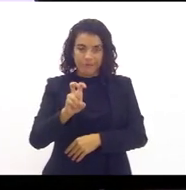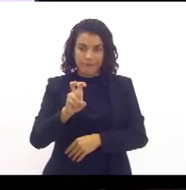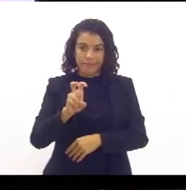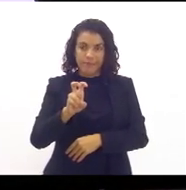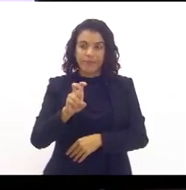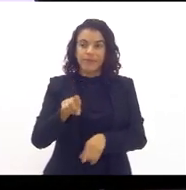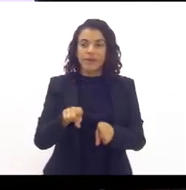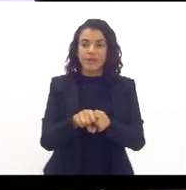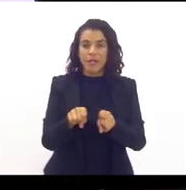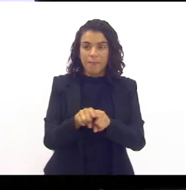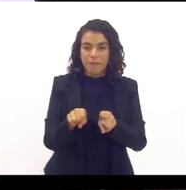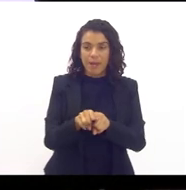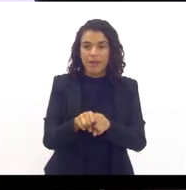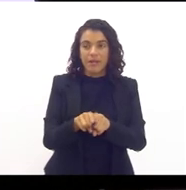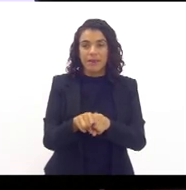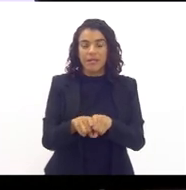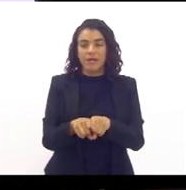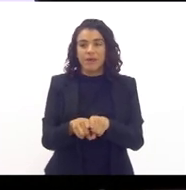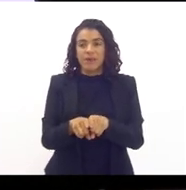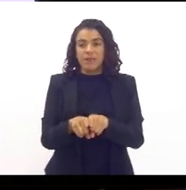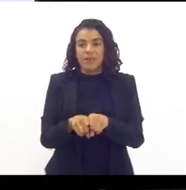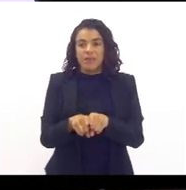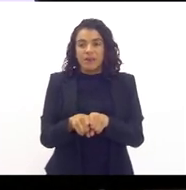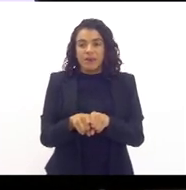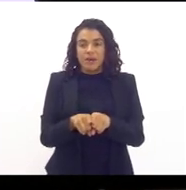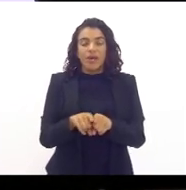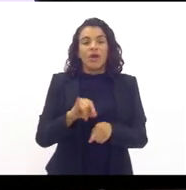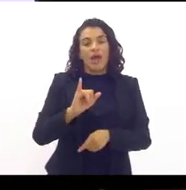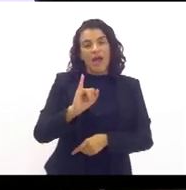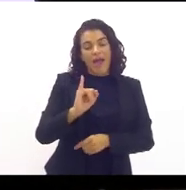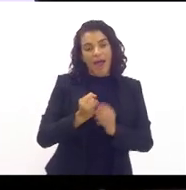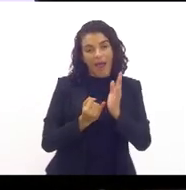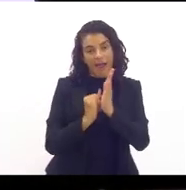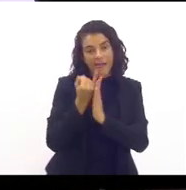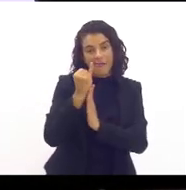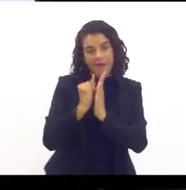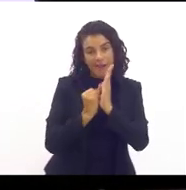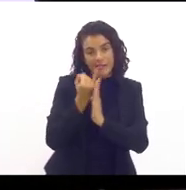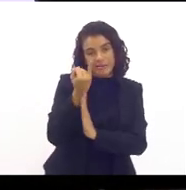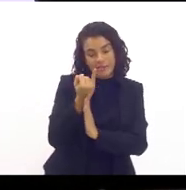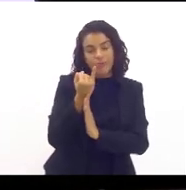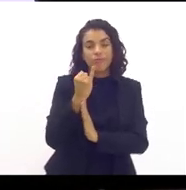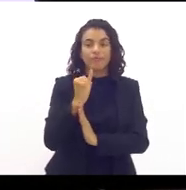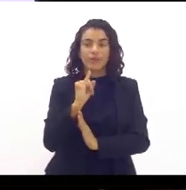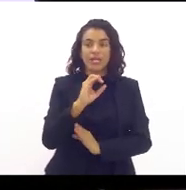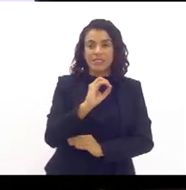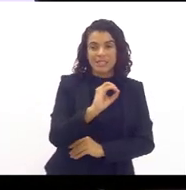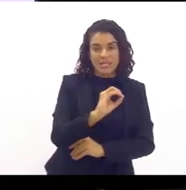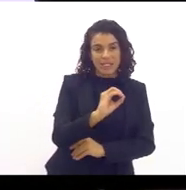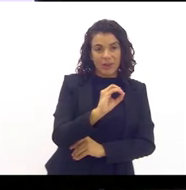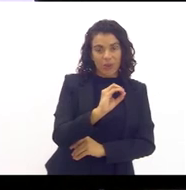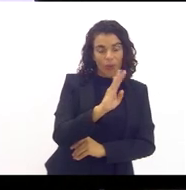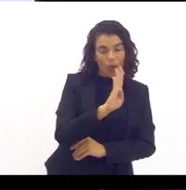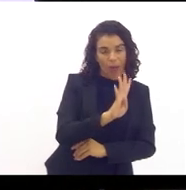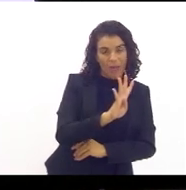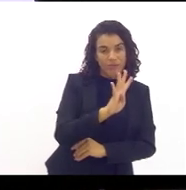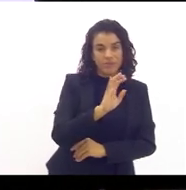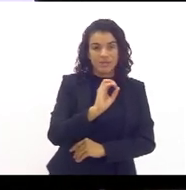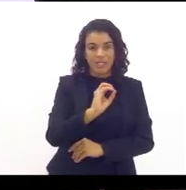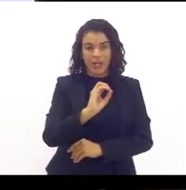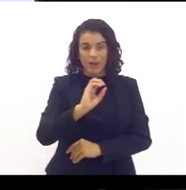Um recrudescimento aqui bem-vindo da inflação medida pelo IPCA, de 4,09% à época para